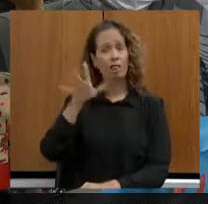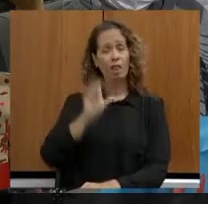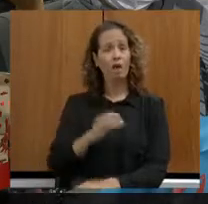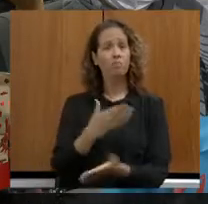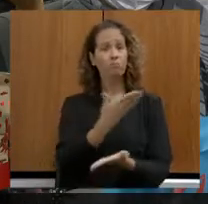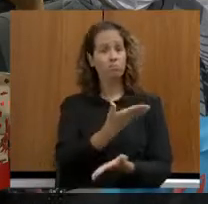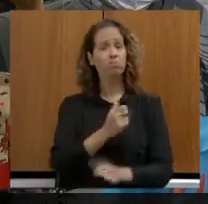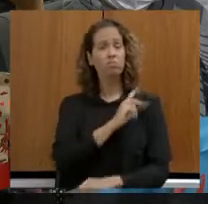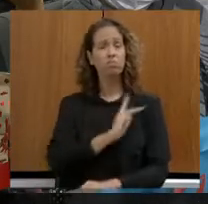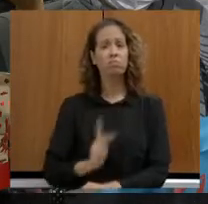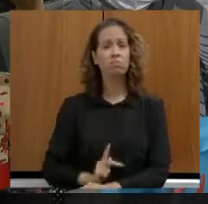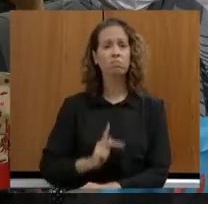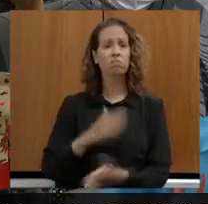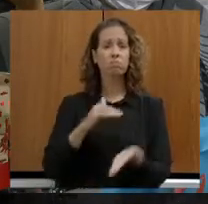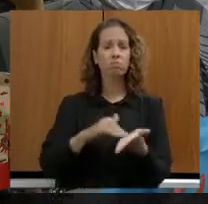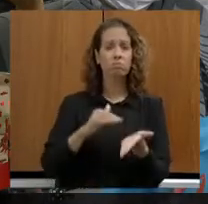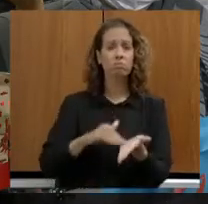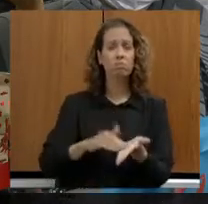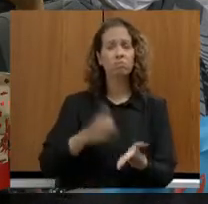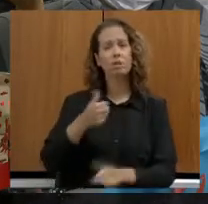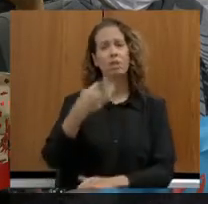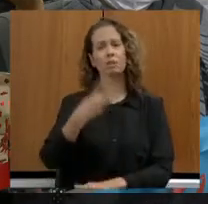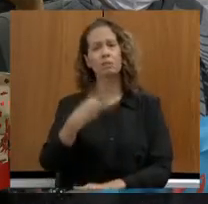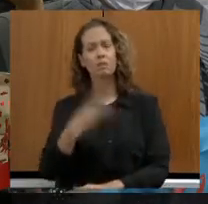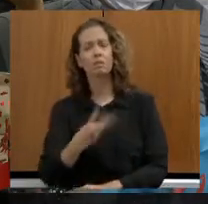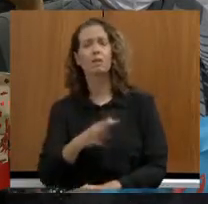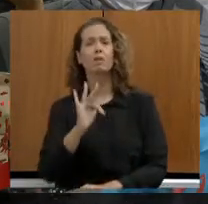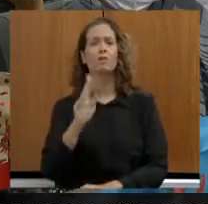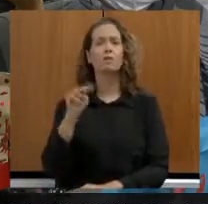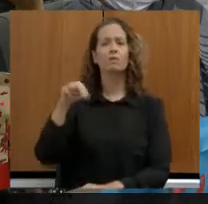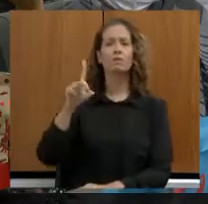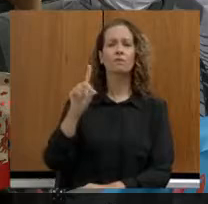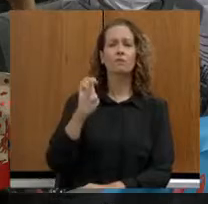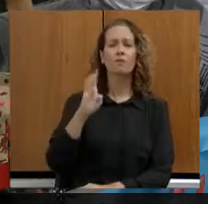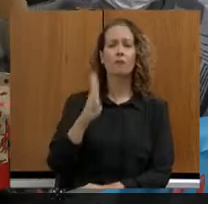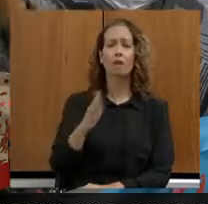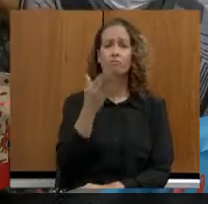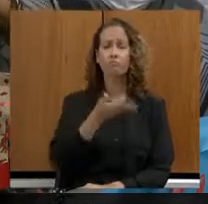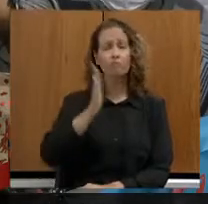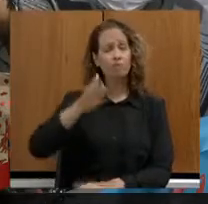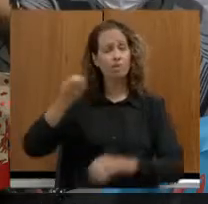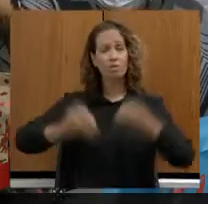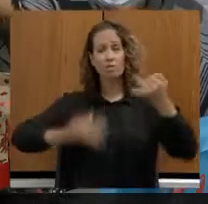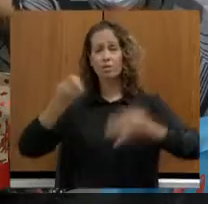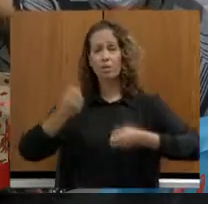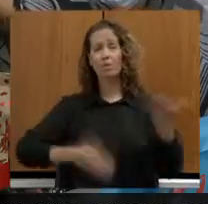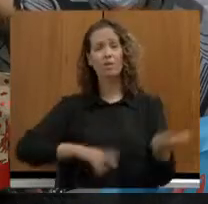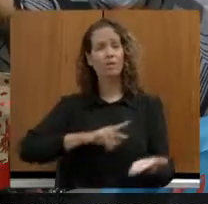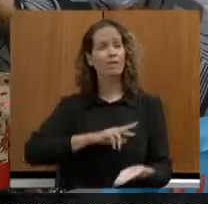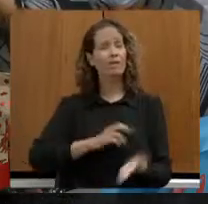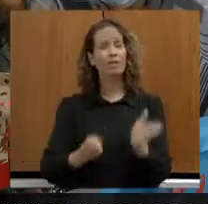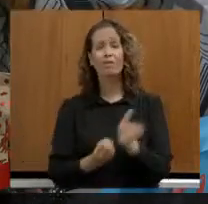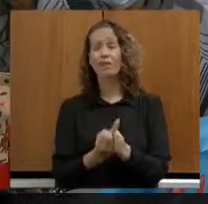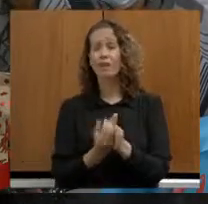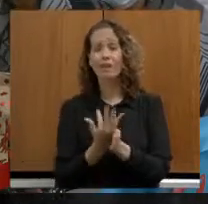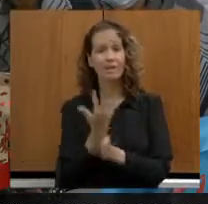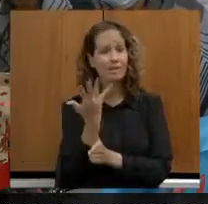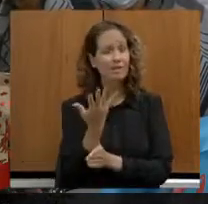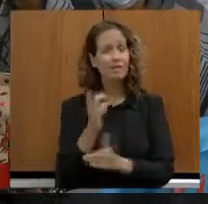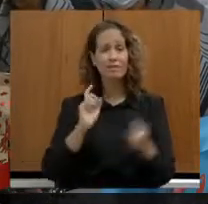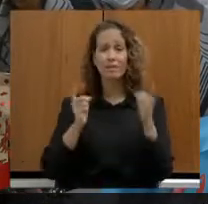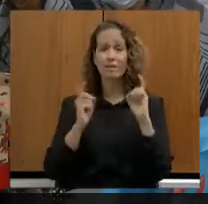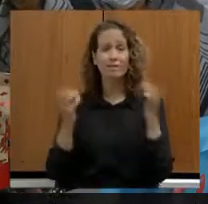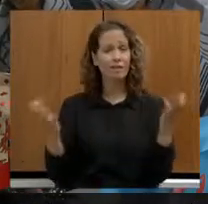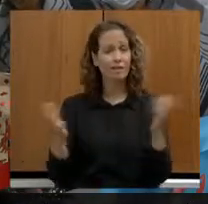excelência vai ouvir secretária falando sobre 13º sobre fundeb só de coisas que vossa excelência falou aqui diversas vezes ao longo dessa reunião